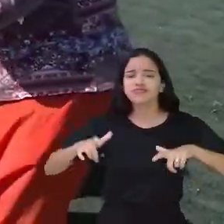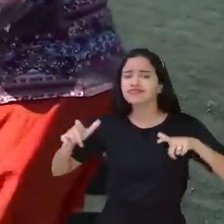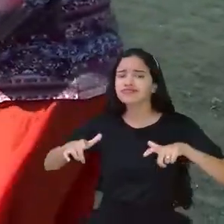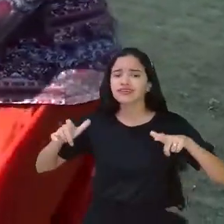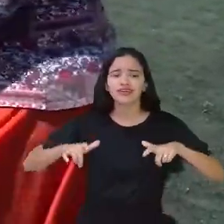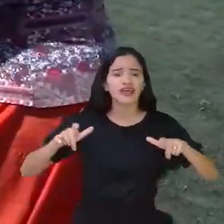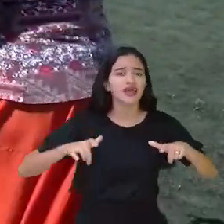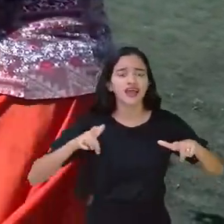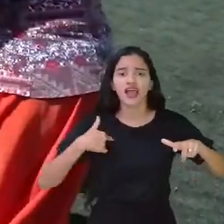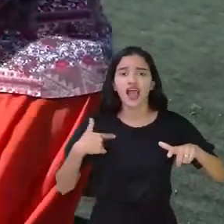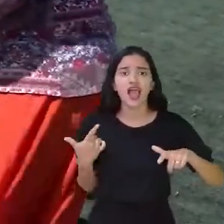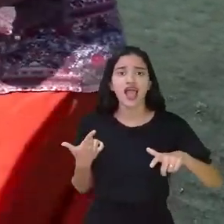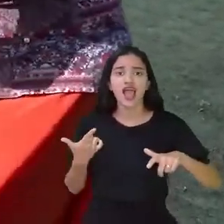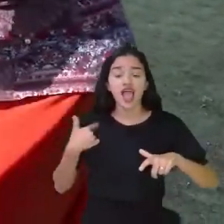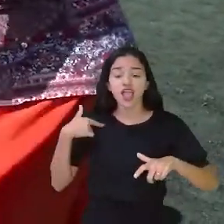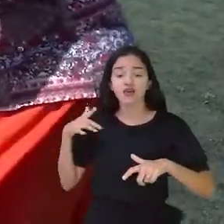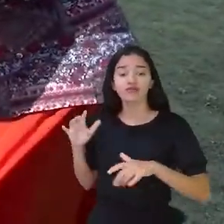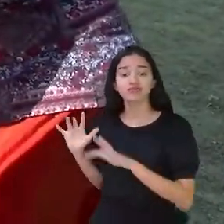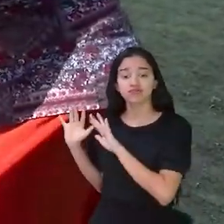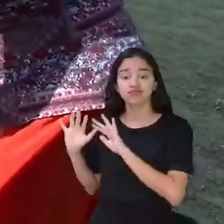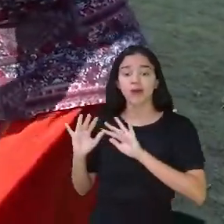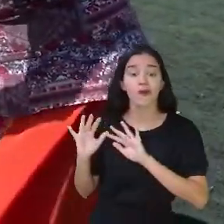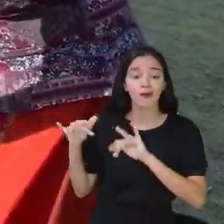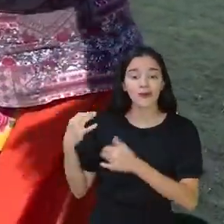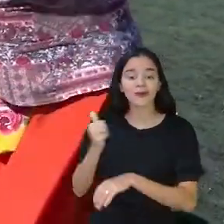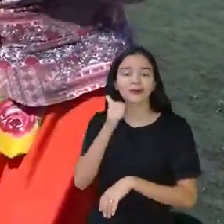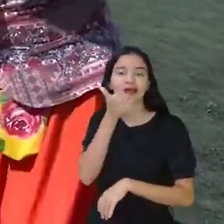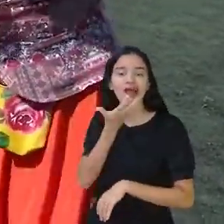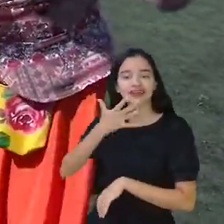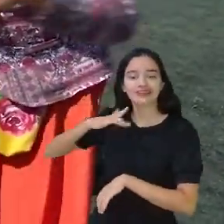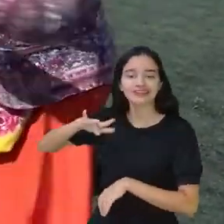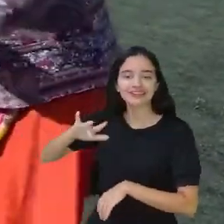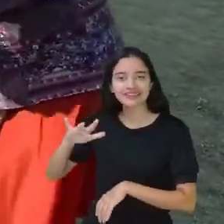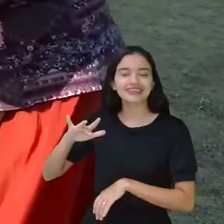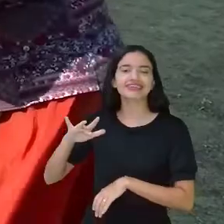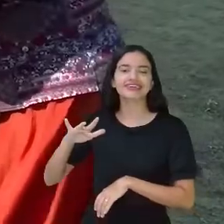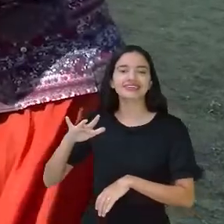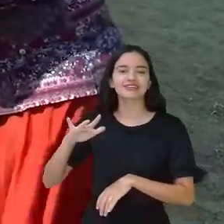eu vim trazer os meninos porque eles chegaram aqui ó